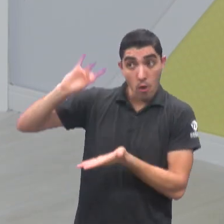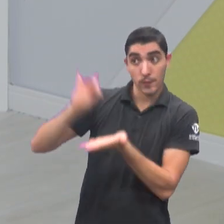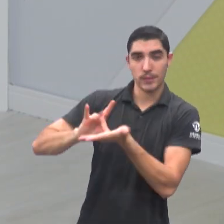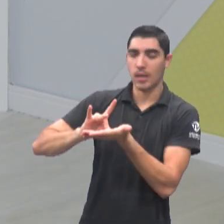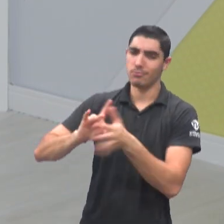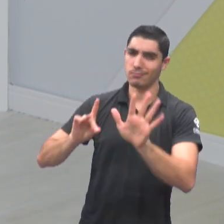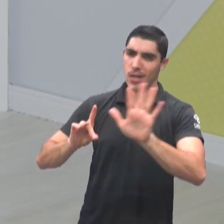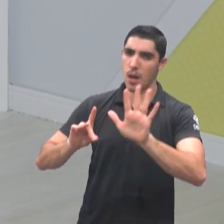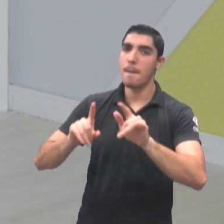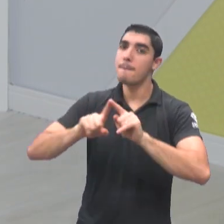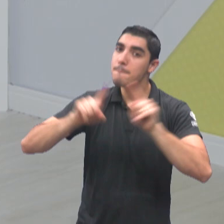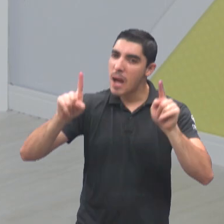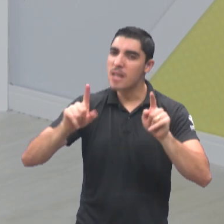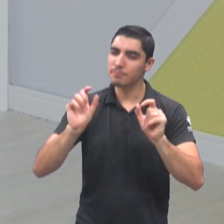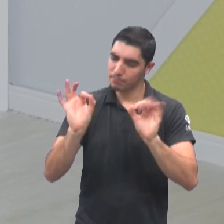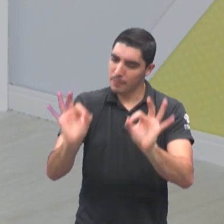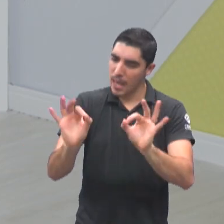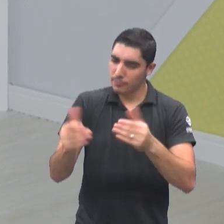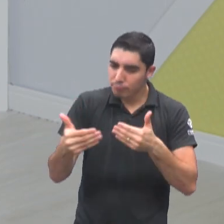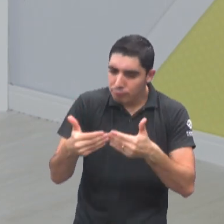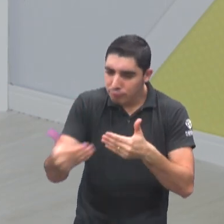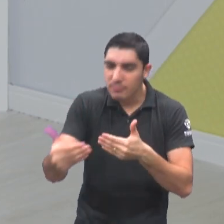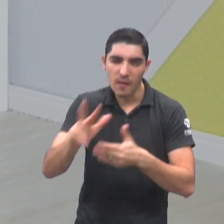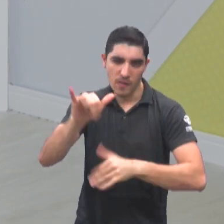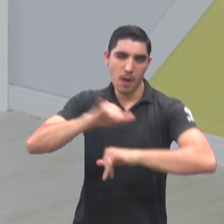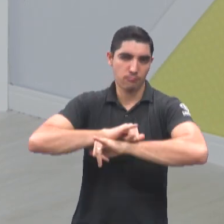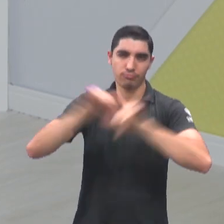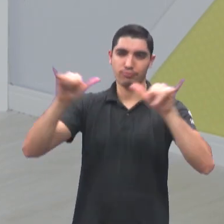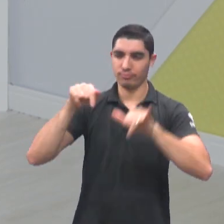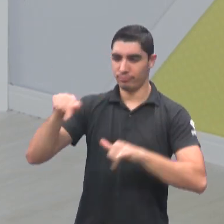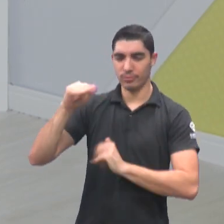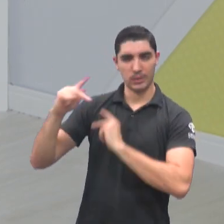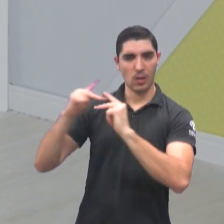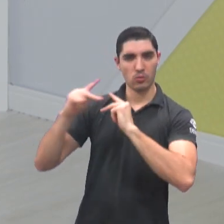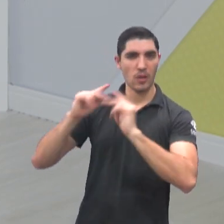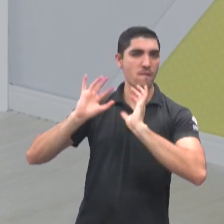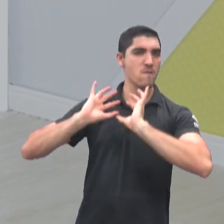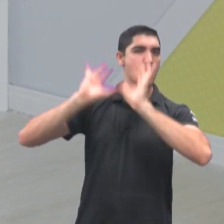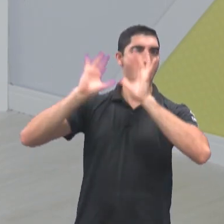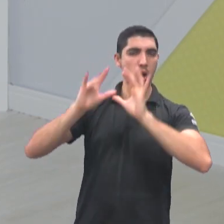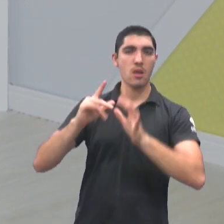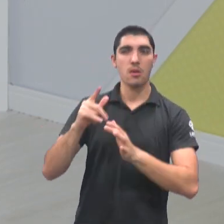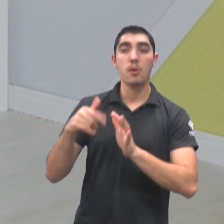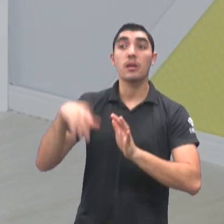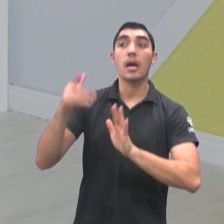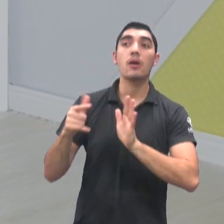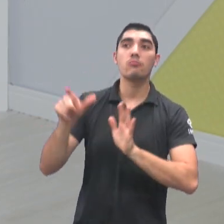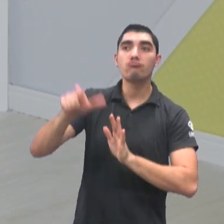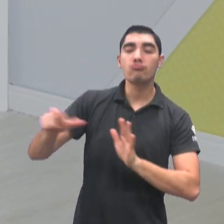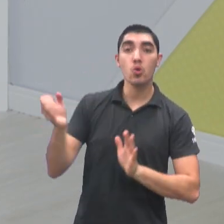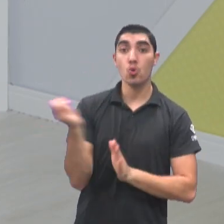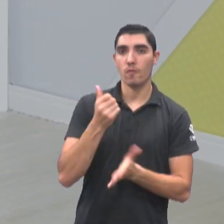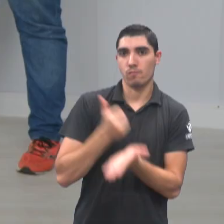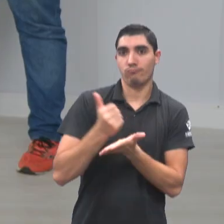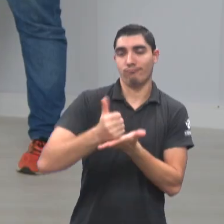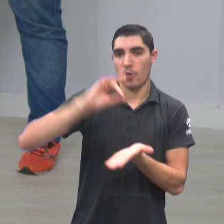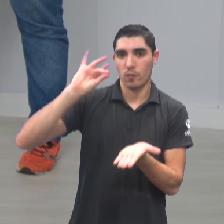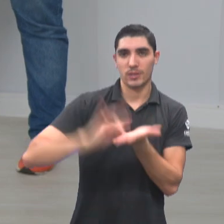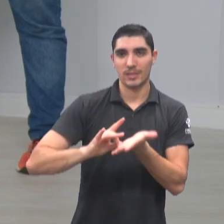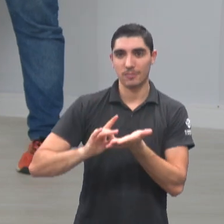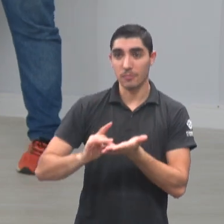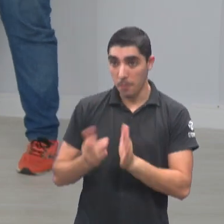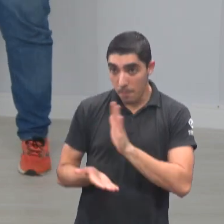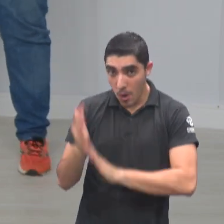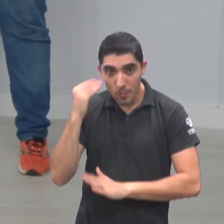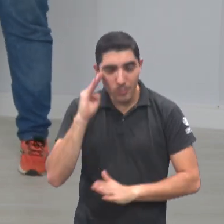tudo caminha para que esses nomes sejam divulgados futuramente como contratações oficiais do vôlei São José. Tá certo? Brunão, vambora? Vambora.